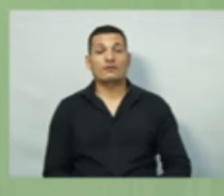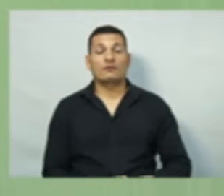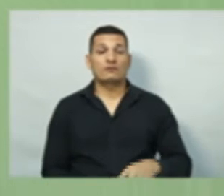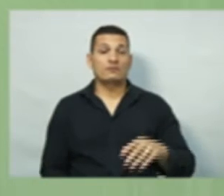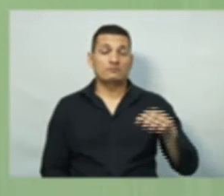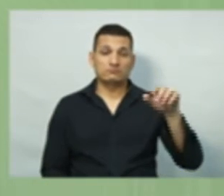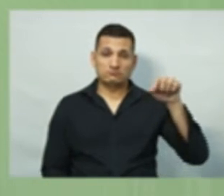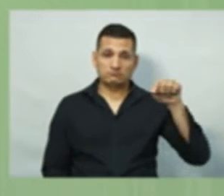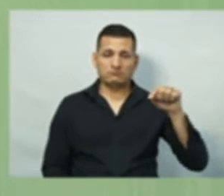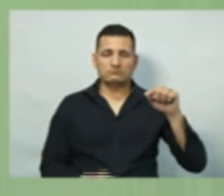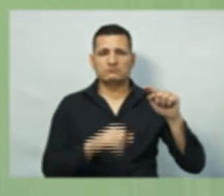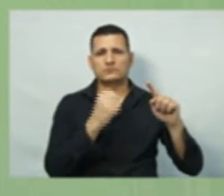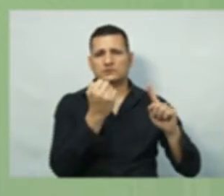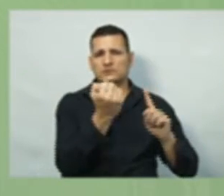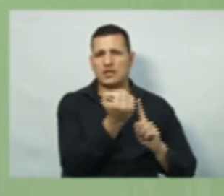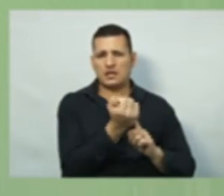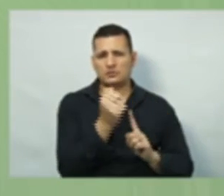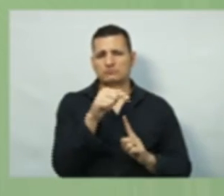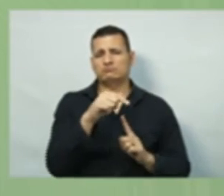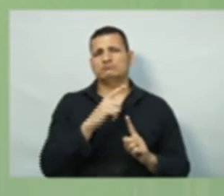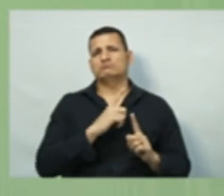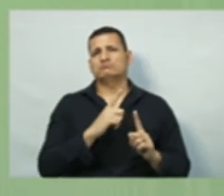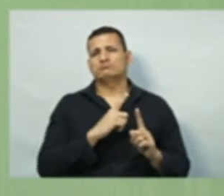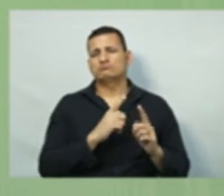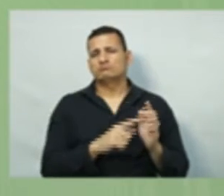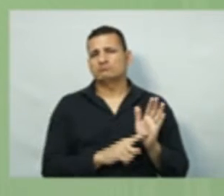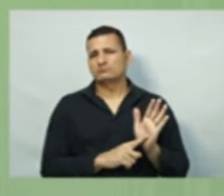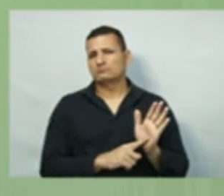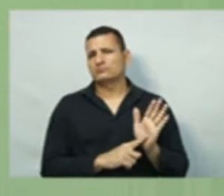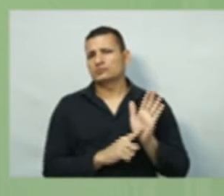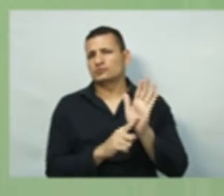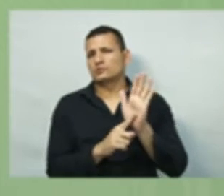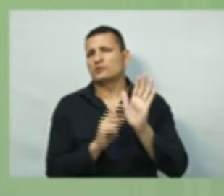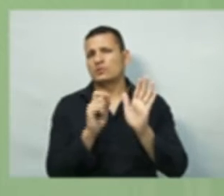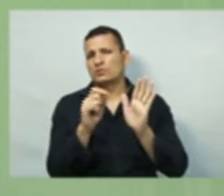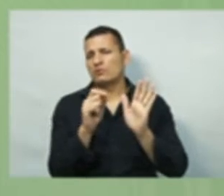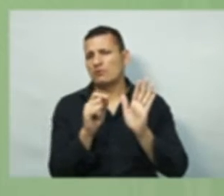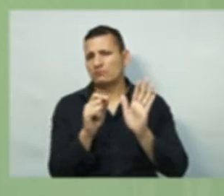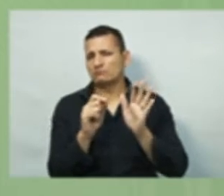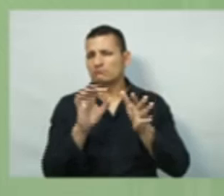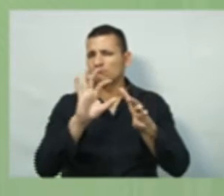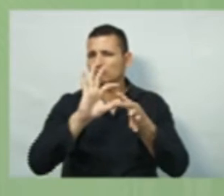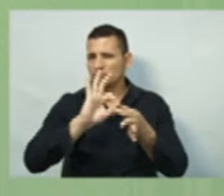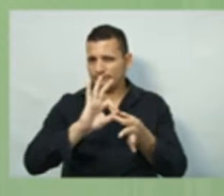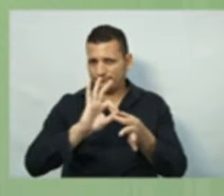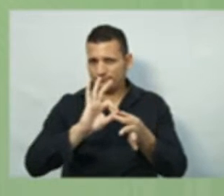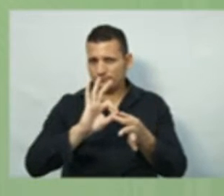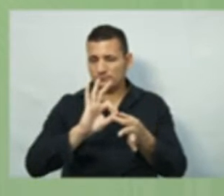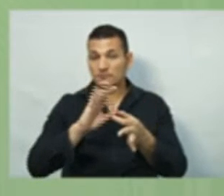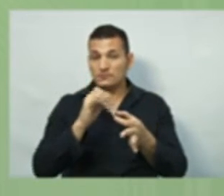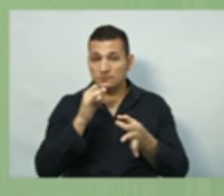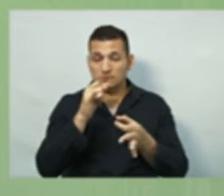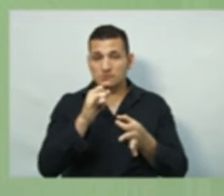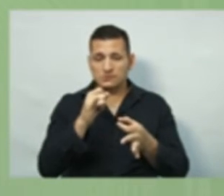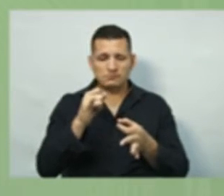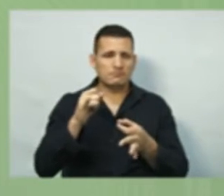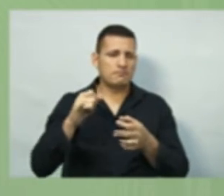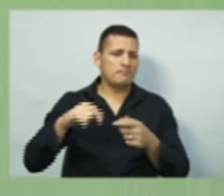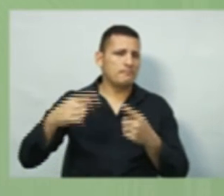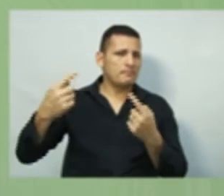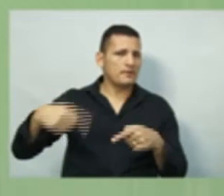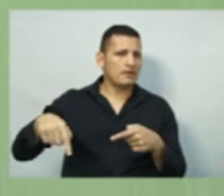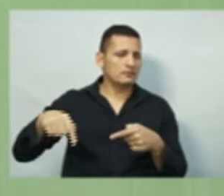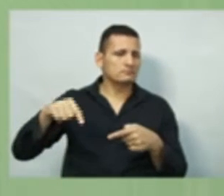sociedade nacional revela suficiente coesão quando se trata de competir